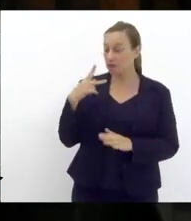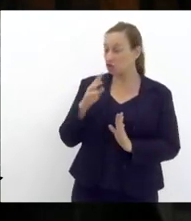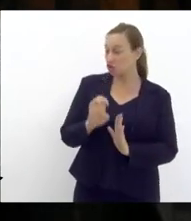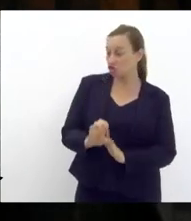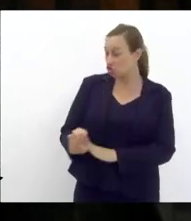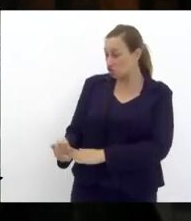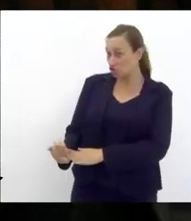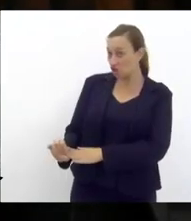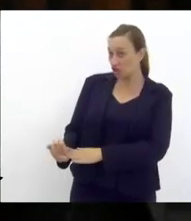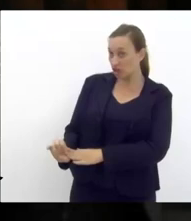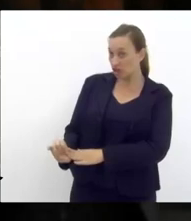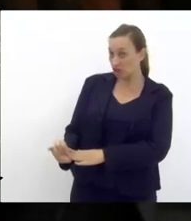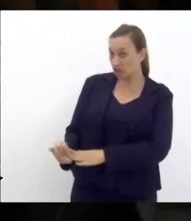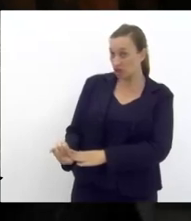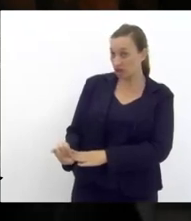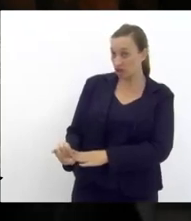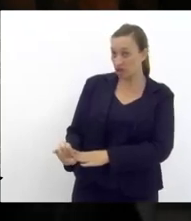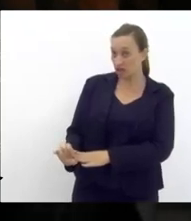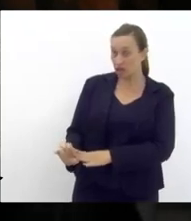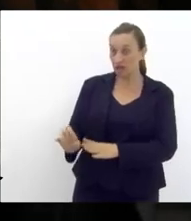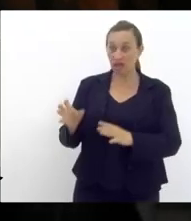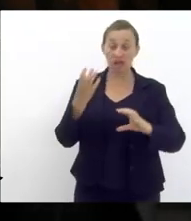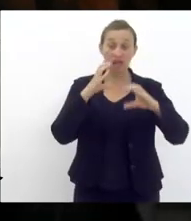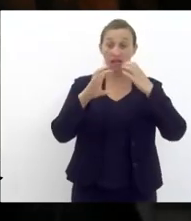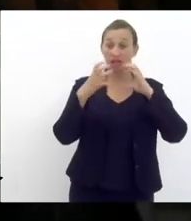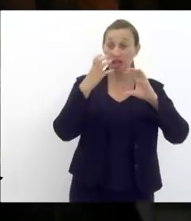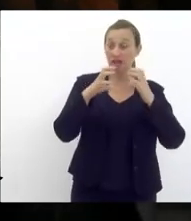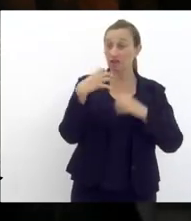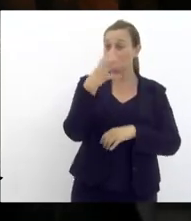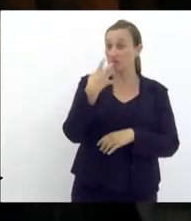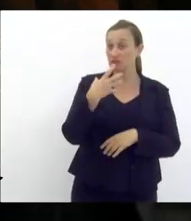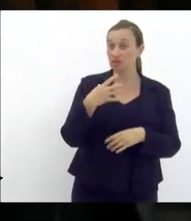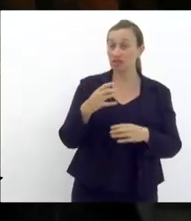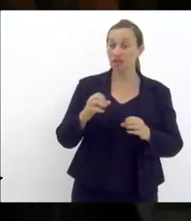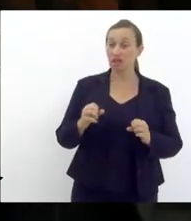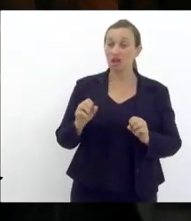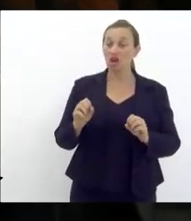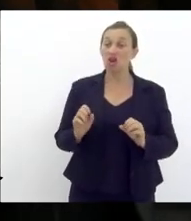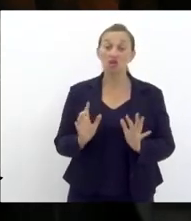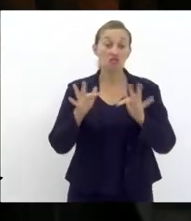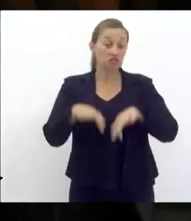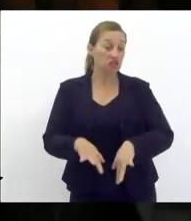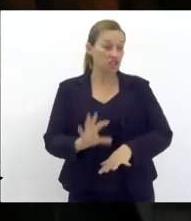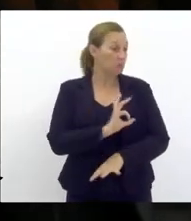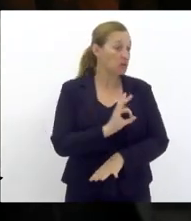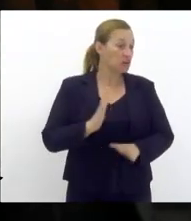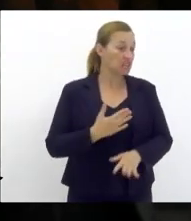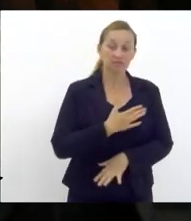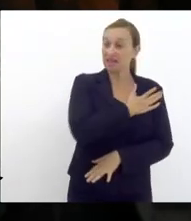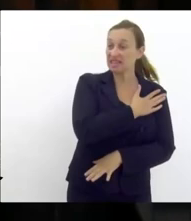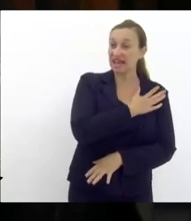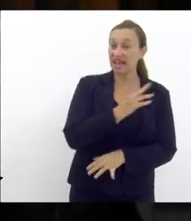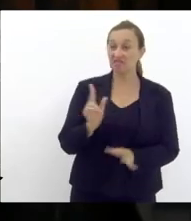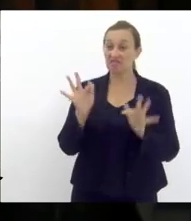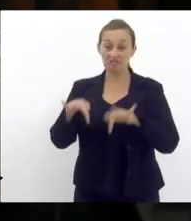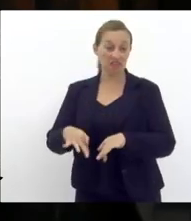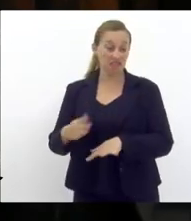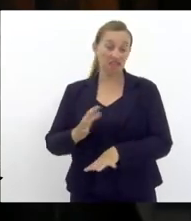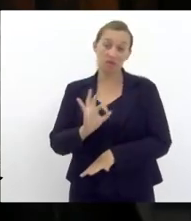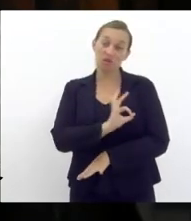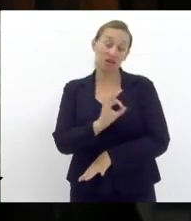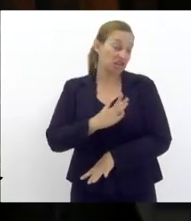canta uma música sempre cantaram uma música nas manifestações que é o fim da Polícia Militar sempre cantaram